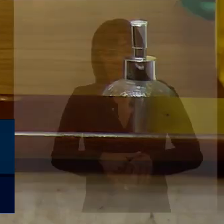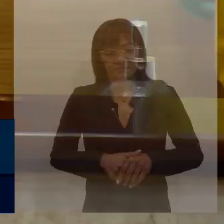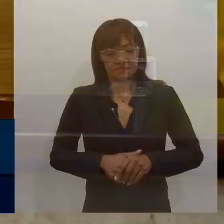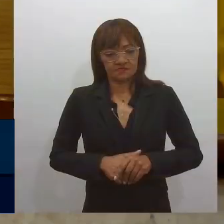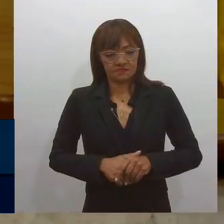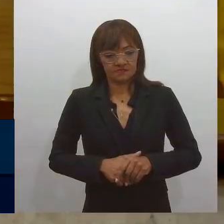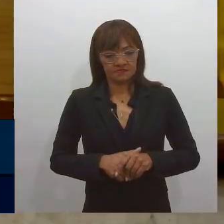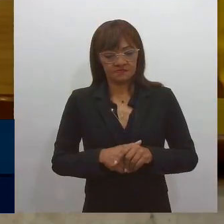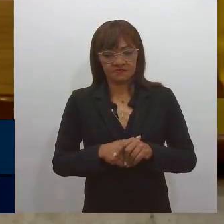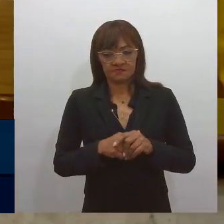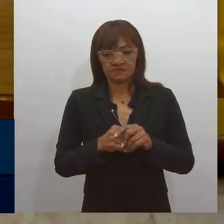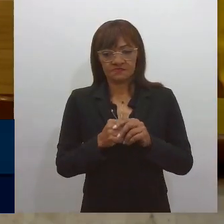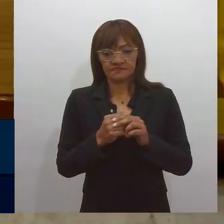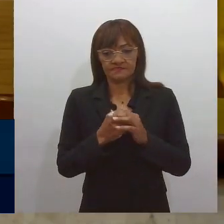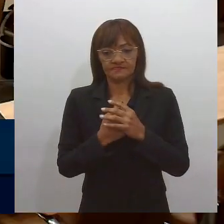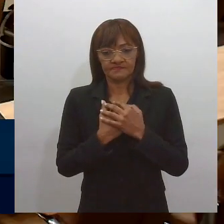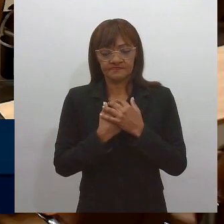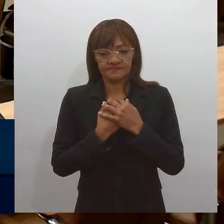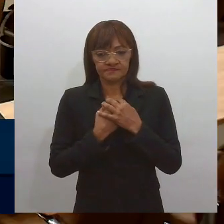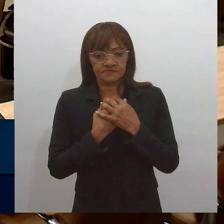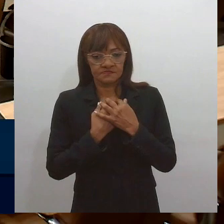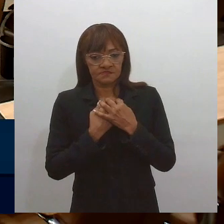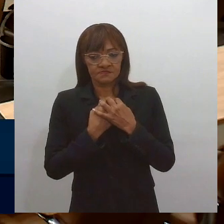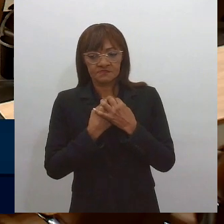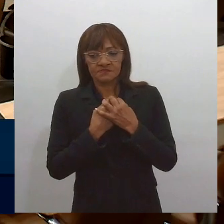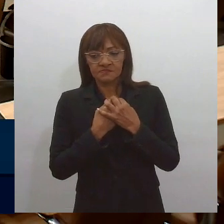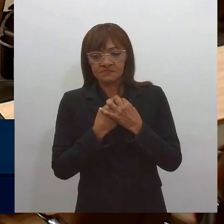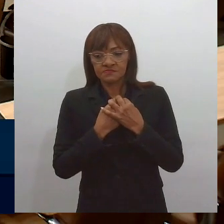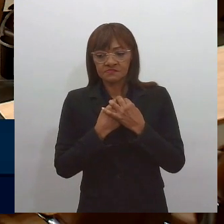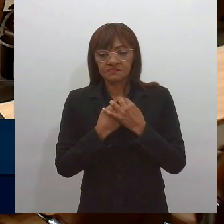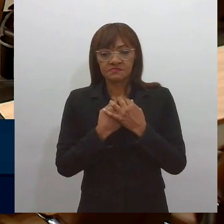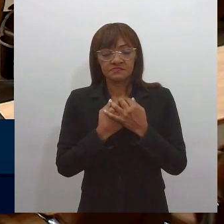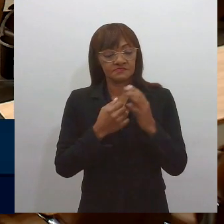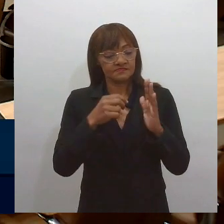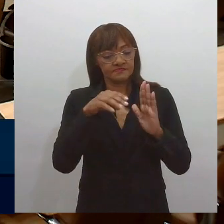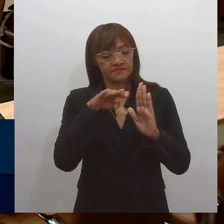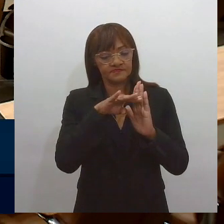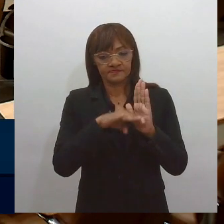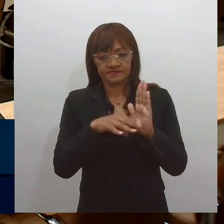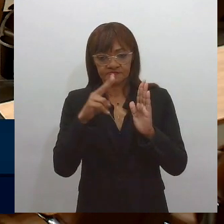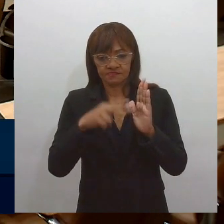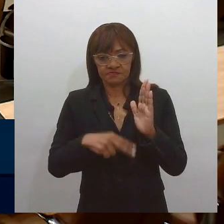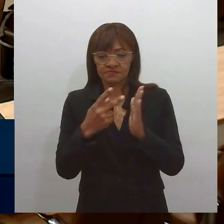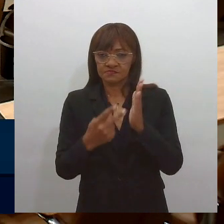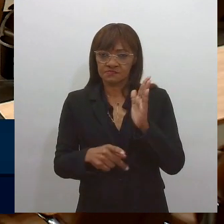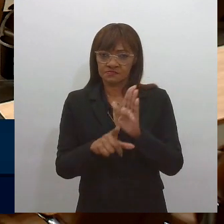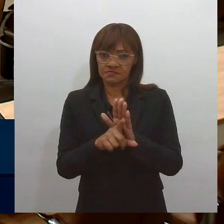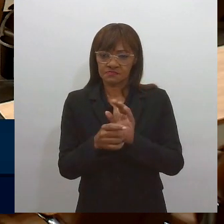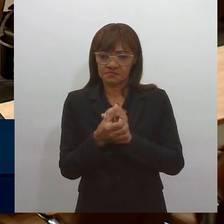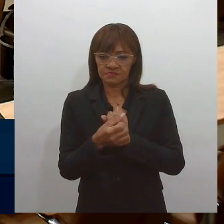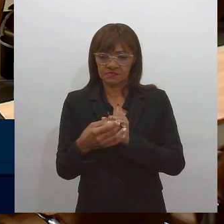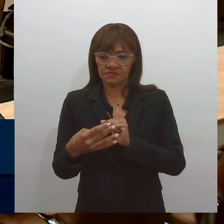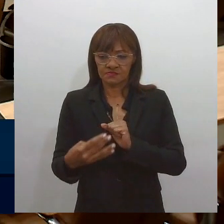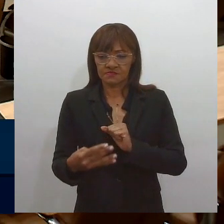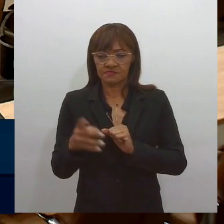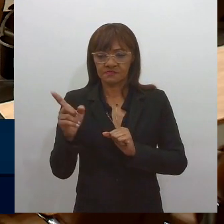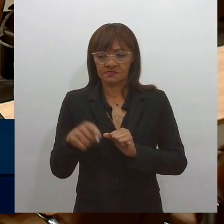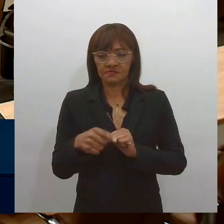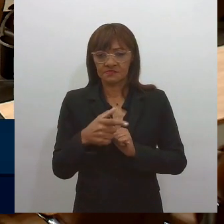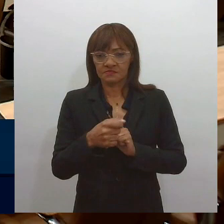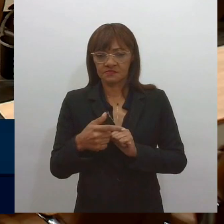do expediente leitura no expediente projeto de lei número 64/22 autoria Deputado